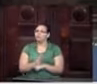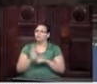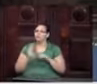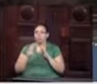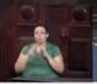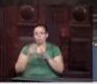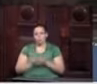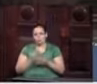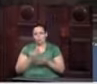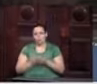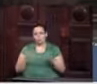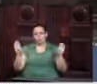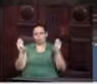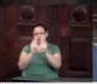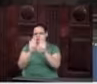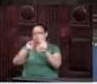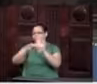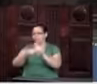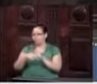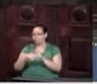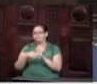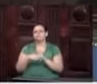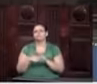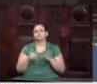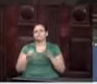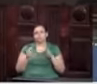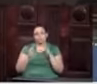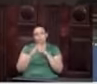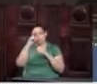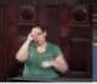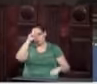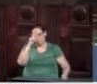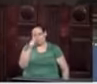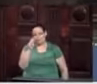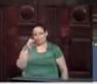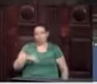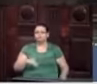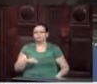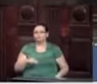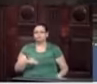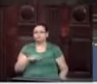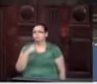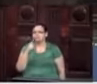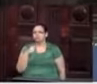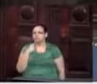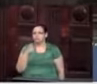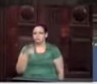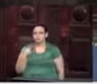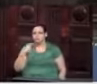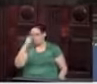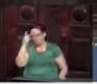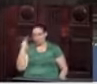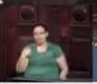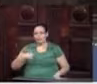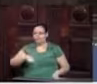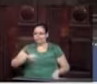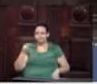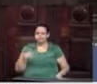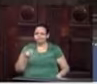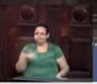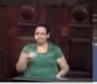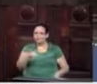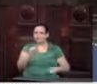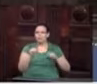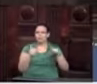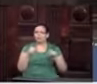As escolas fecham as portas, os postos de saúde não funcionam, as pessoas não conseguem sair de casa para o trabalho.